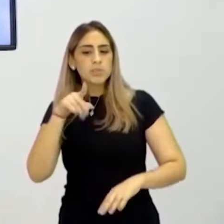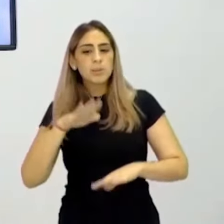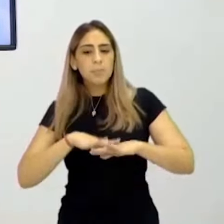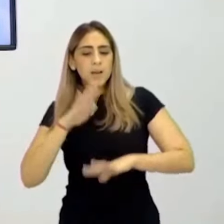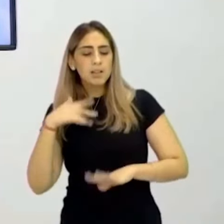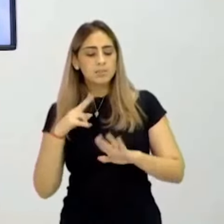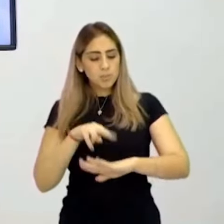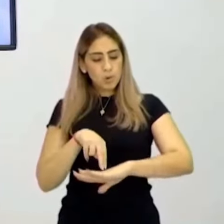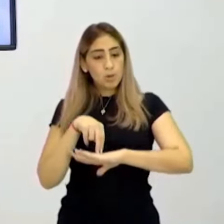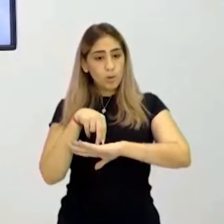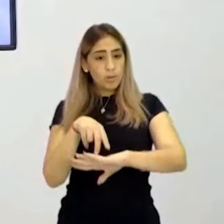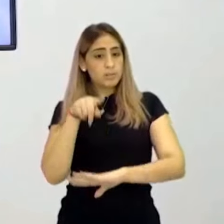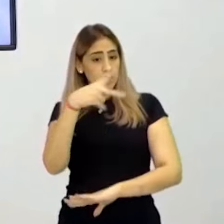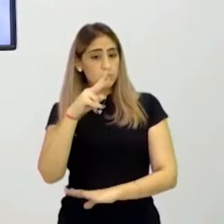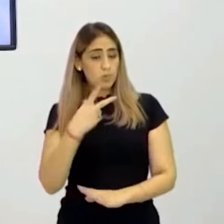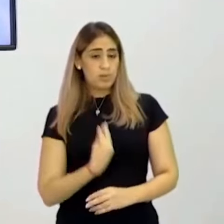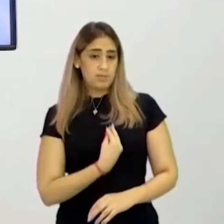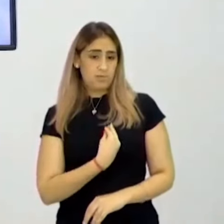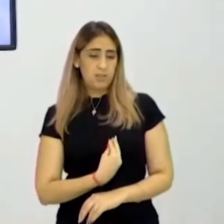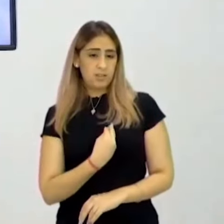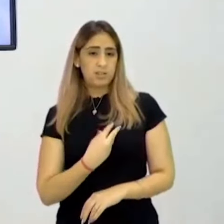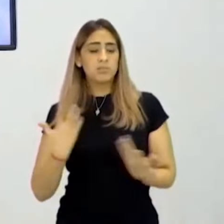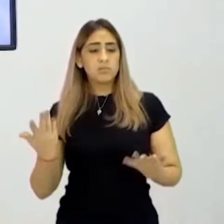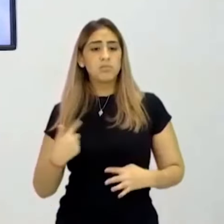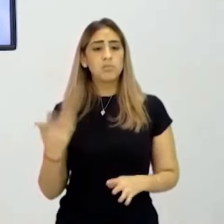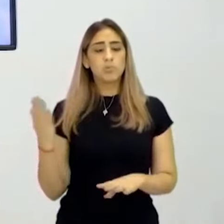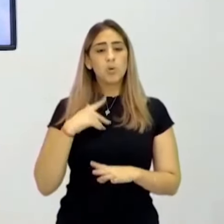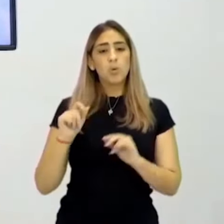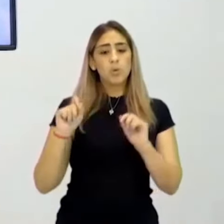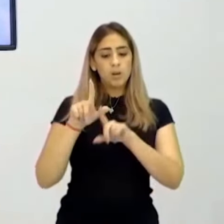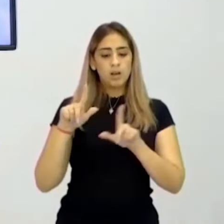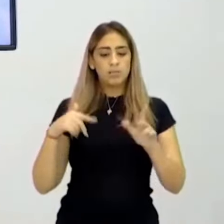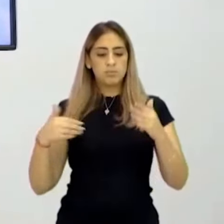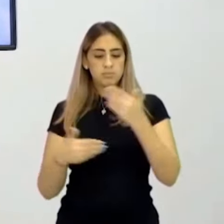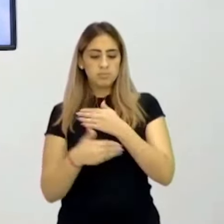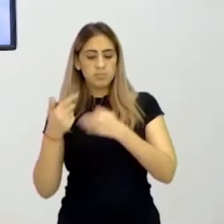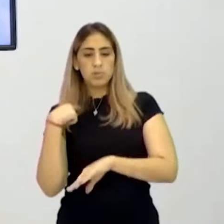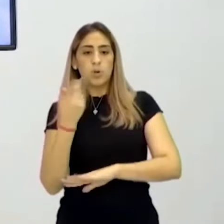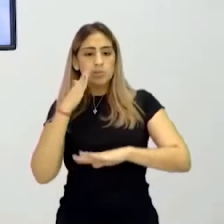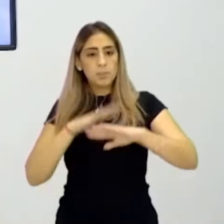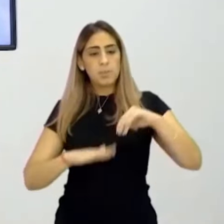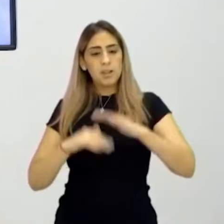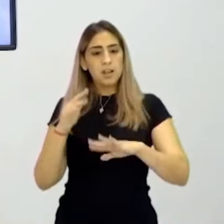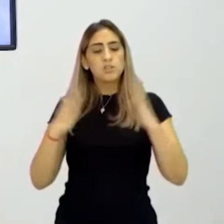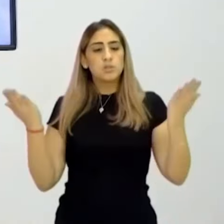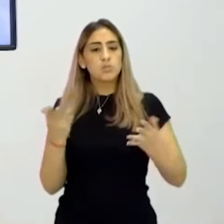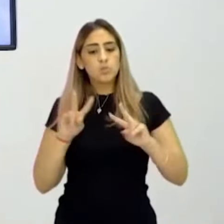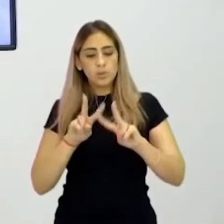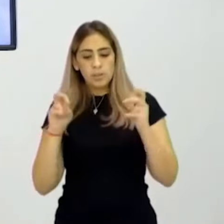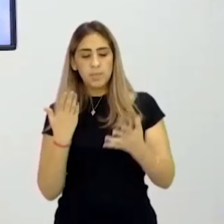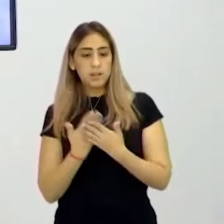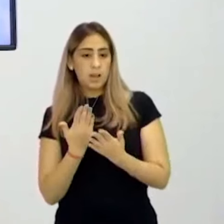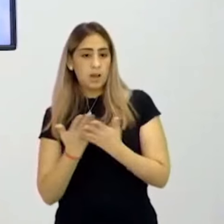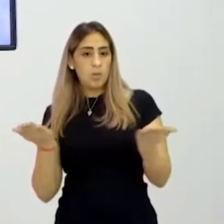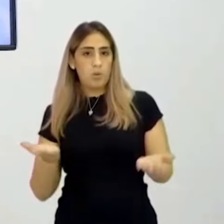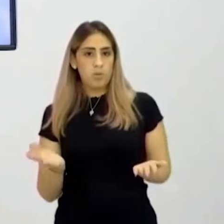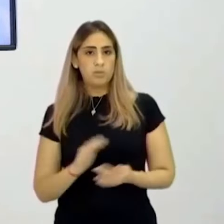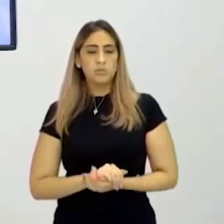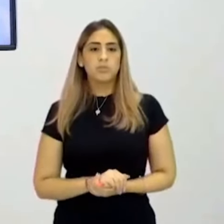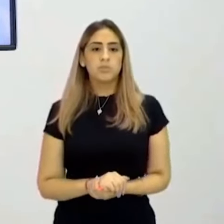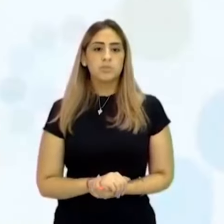mais protagonistas aí das suas ações. Eu vou colocar na tela, então, a nossa habilidade de hoje e o tema da aula. Dá uma olhadinha aí na